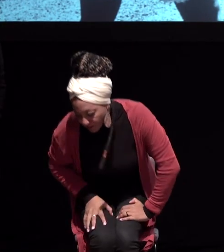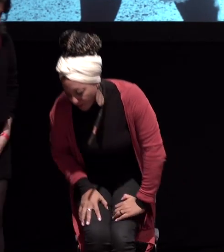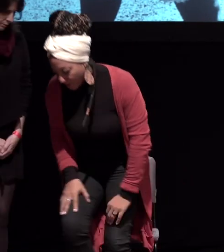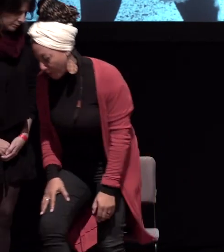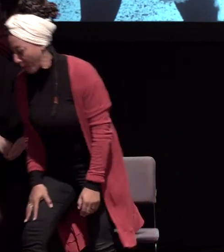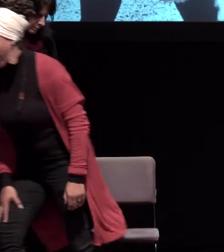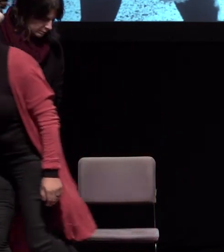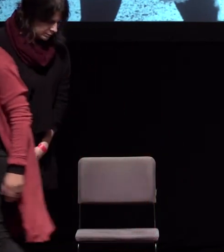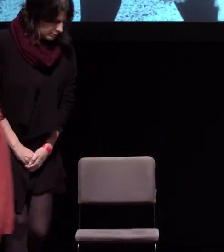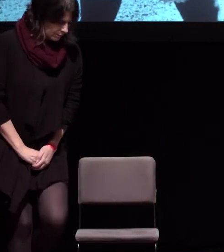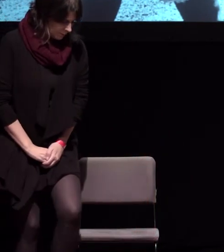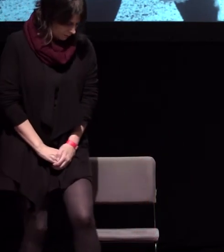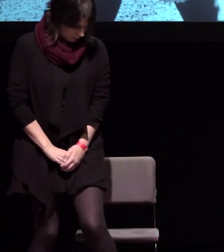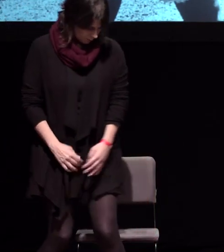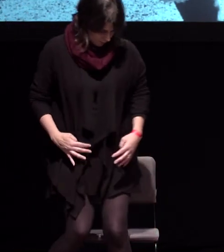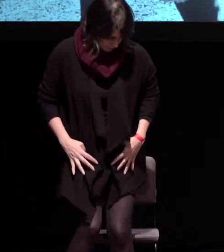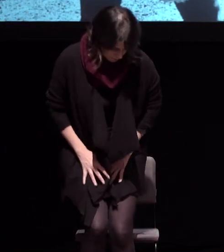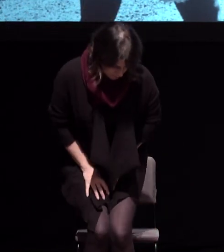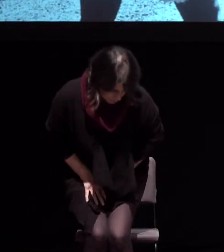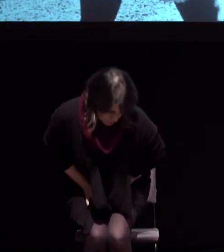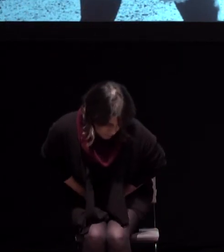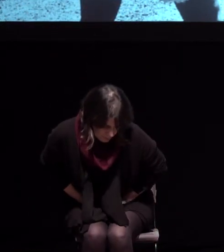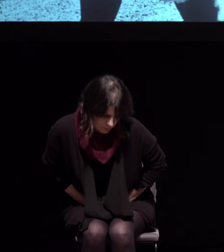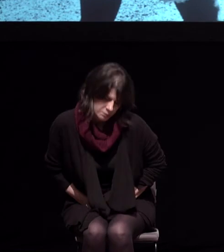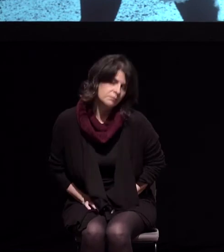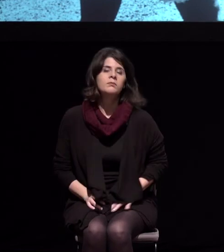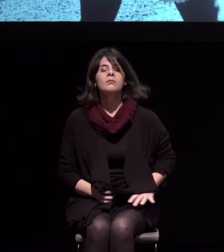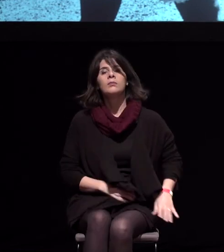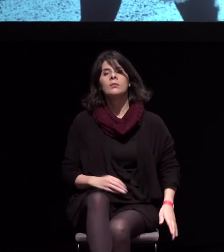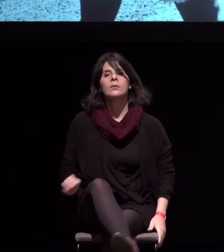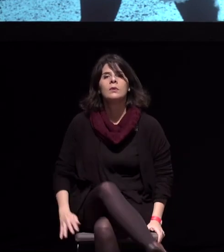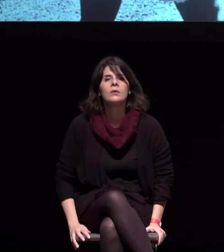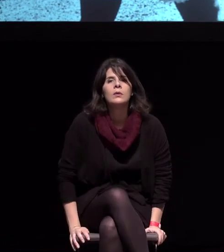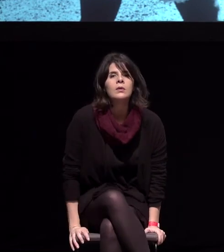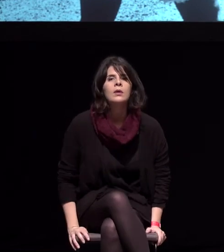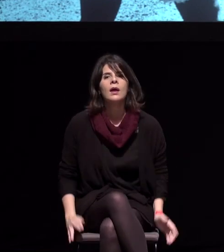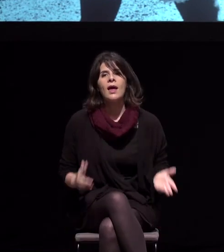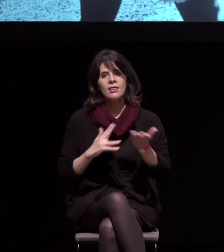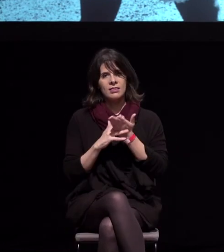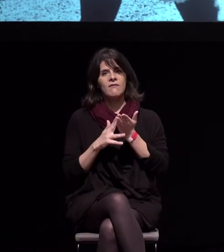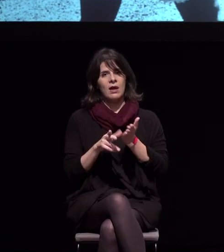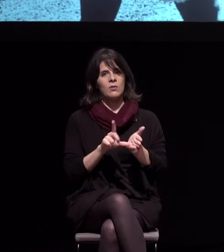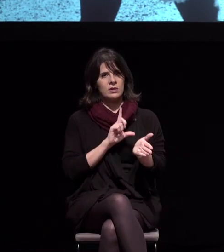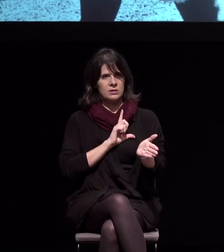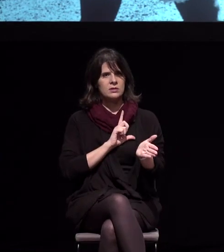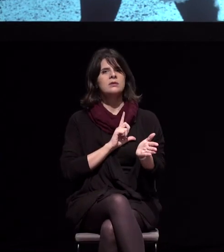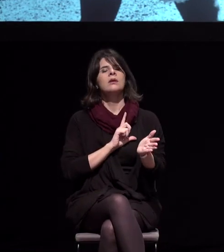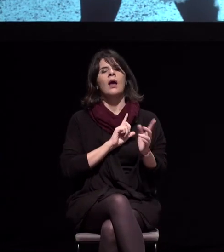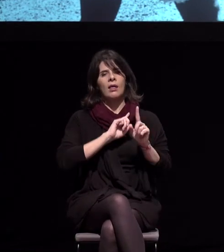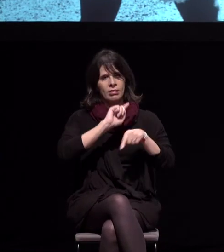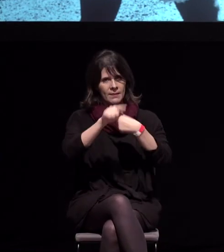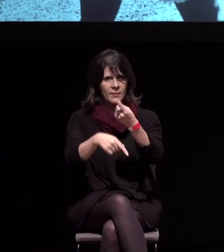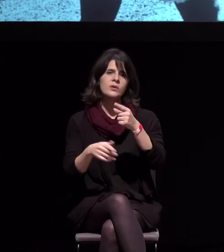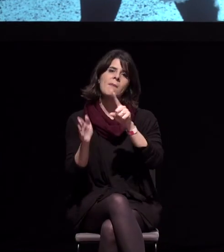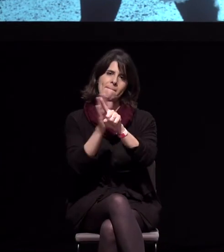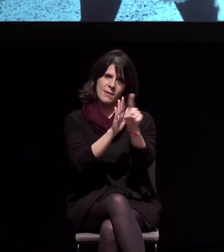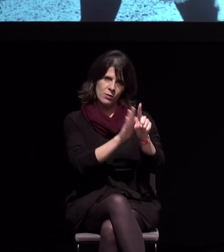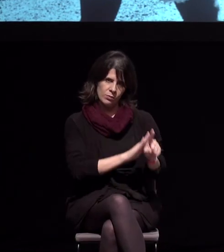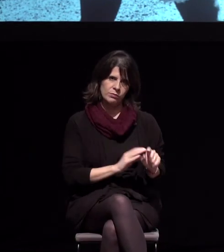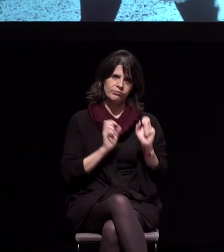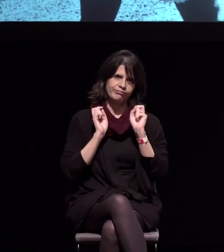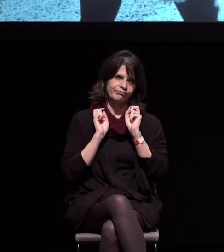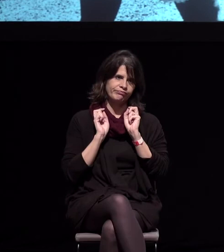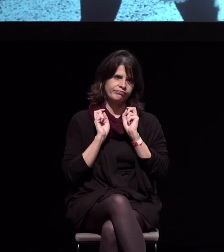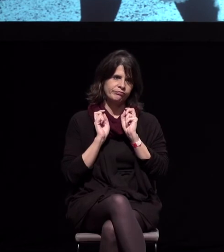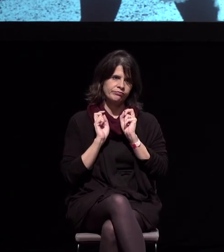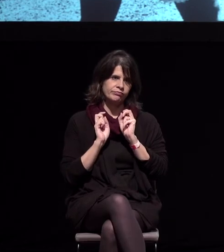Mas quem tem uma outra pergunta aqui na frente? Olá, meu nome é Jonathan. Nesse exercício que você fez, né,